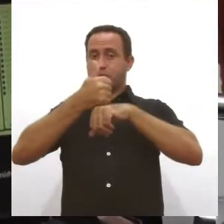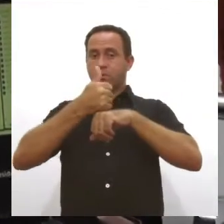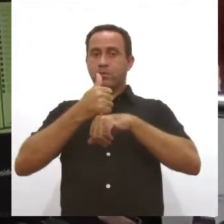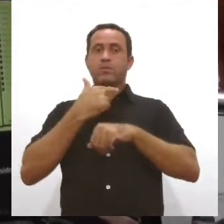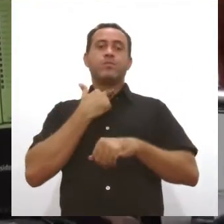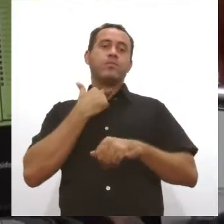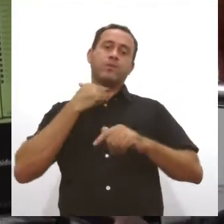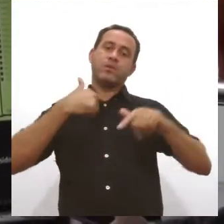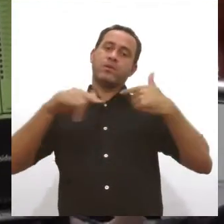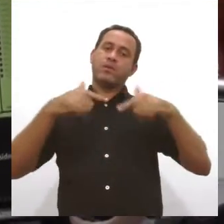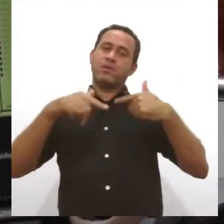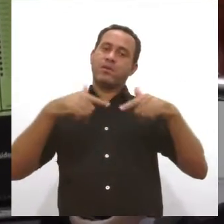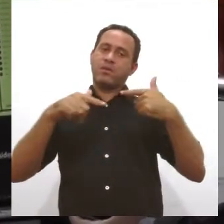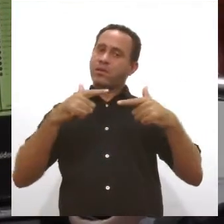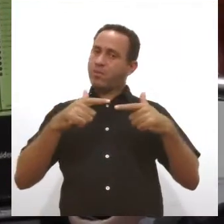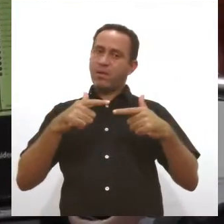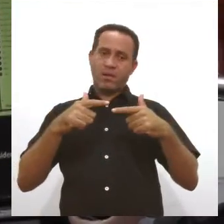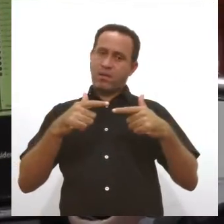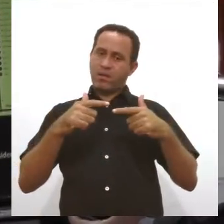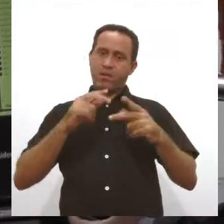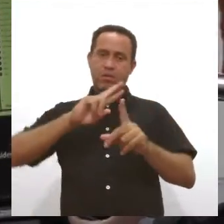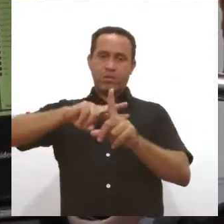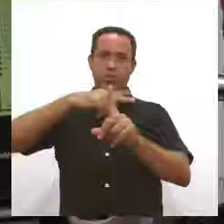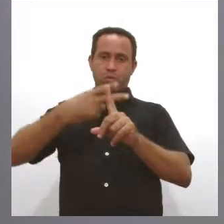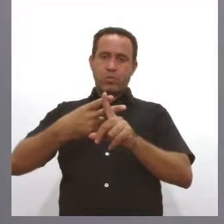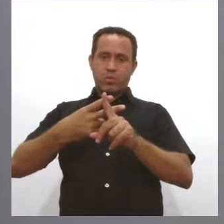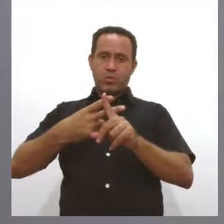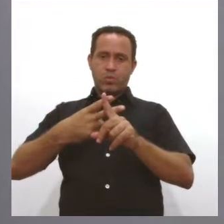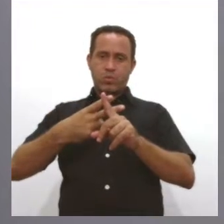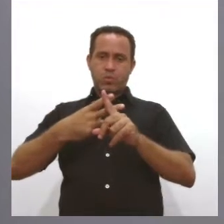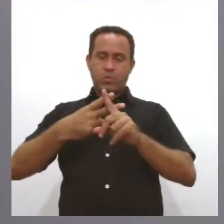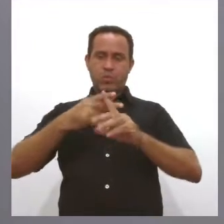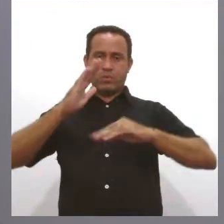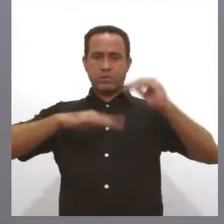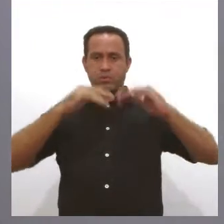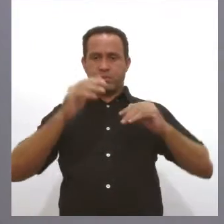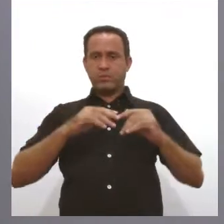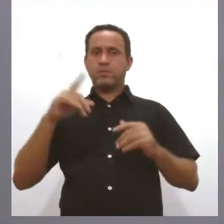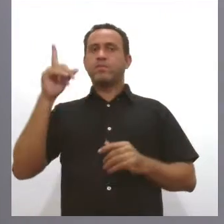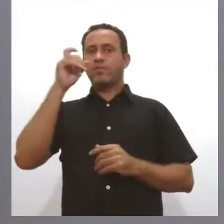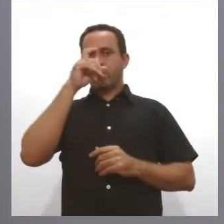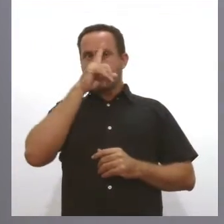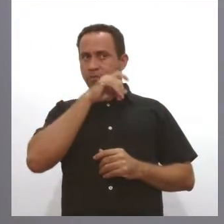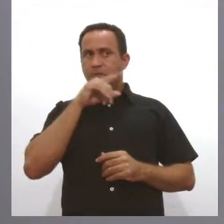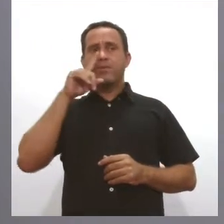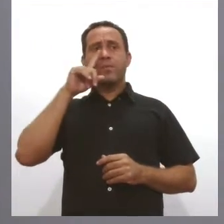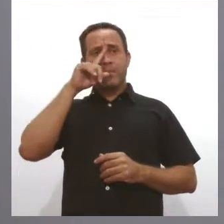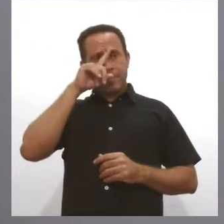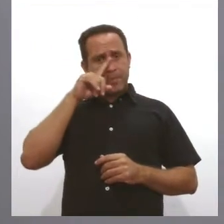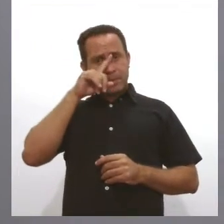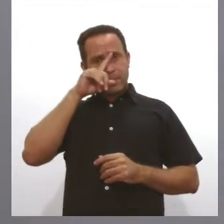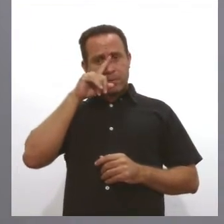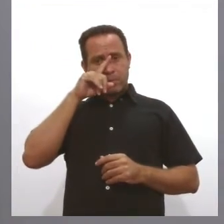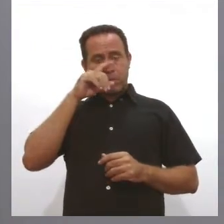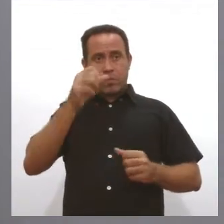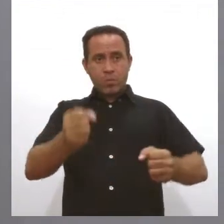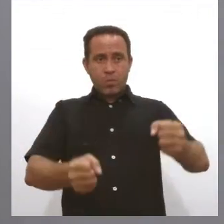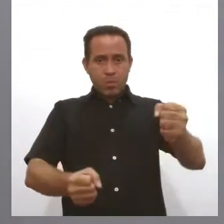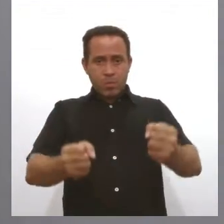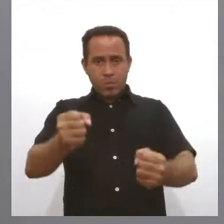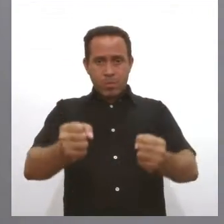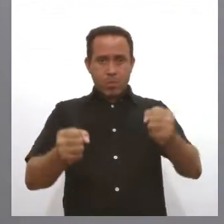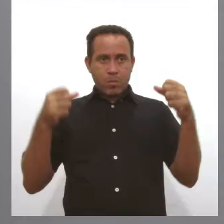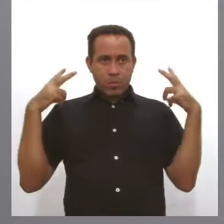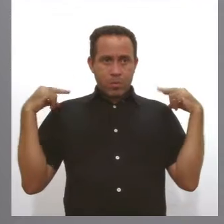trabalhar nas condições que estão, acumulando funções. É um risco muito grande de o motorista